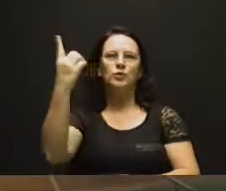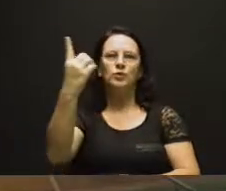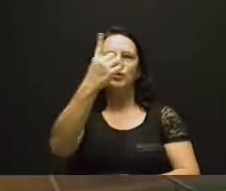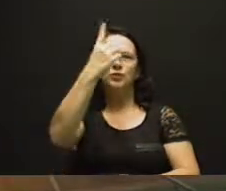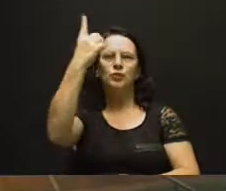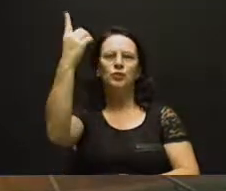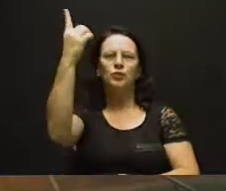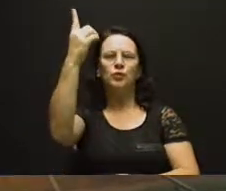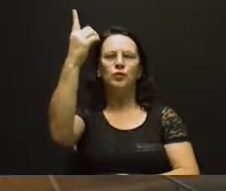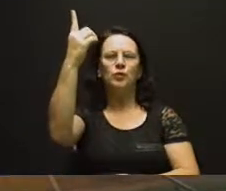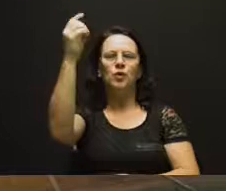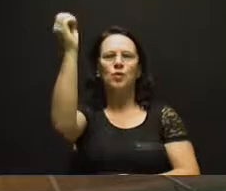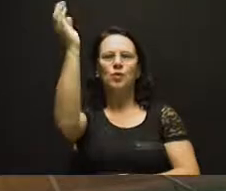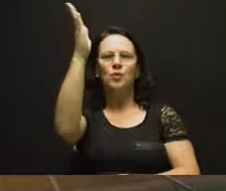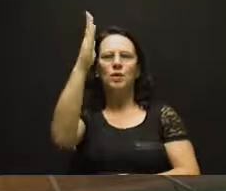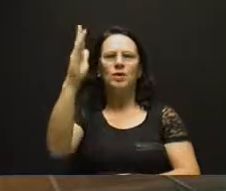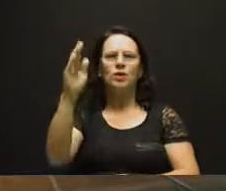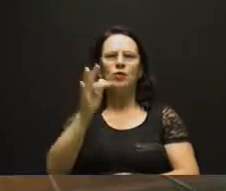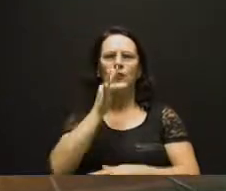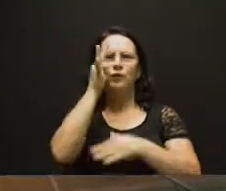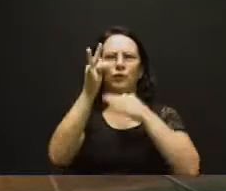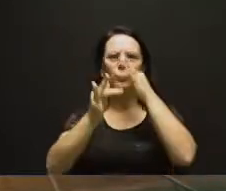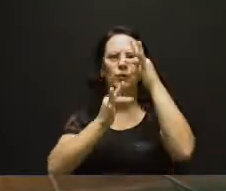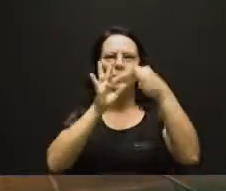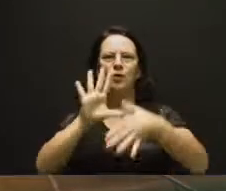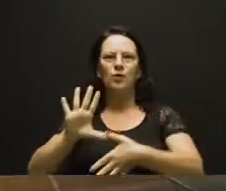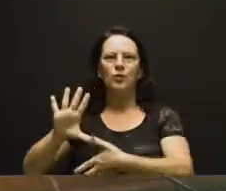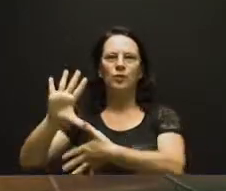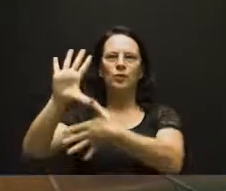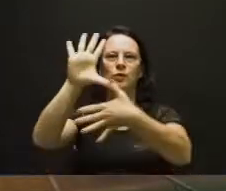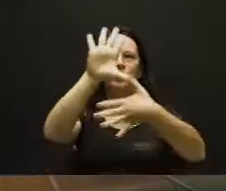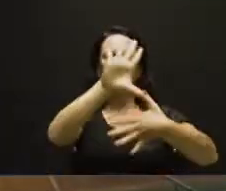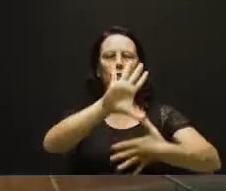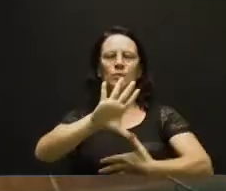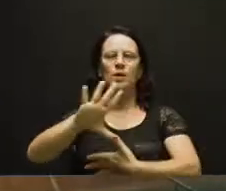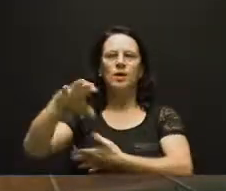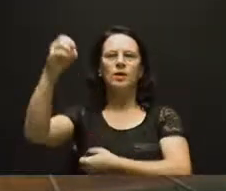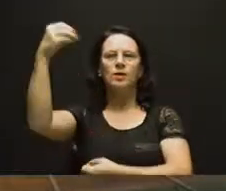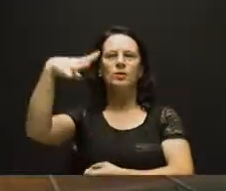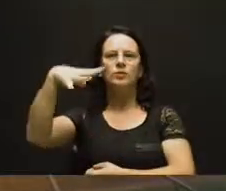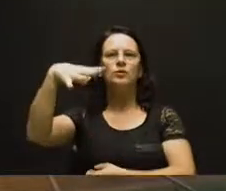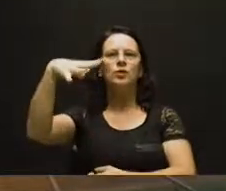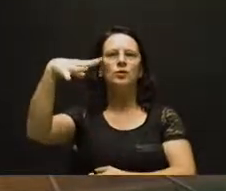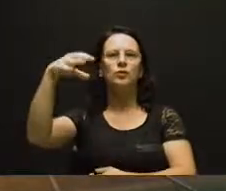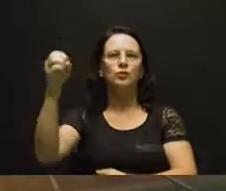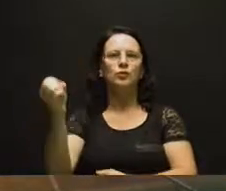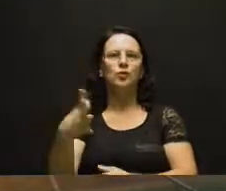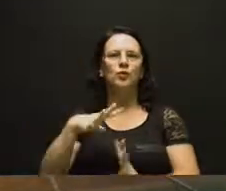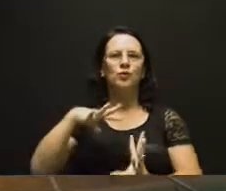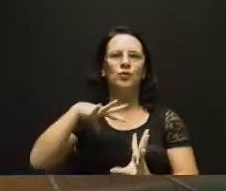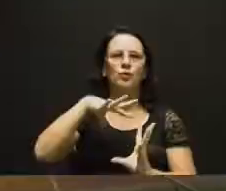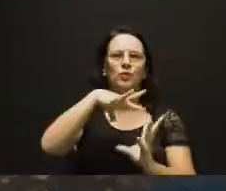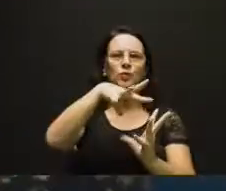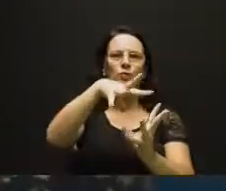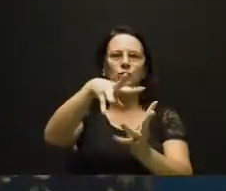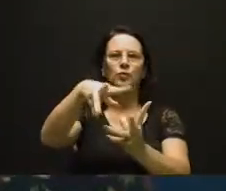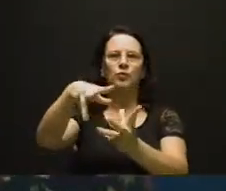na zona de volta não vi nada só o london